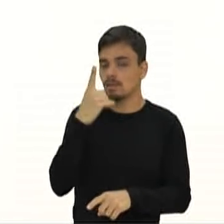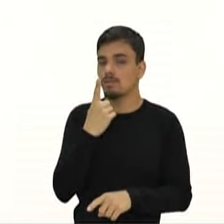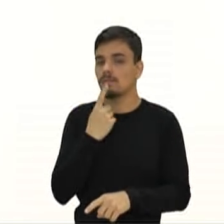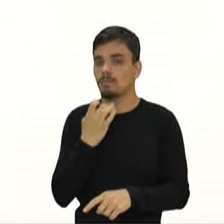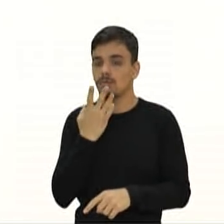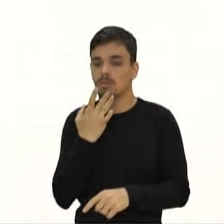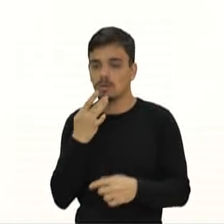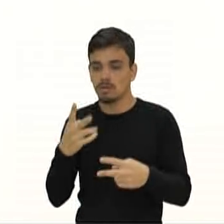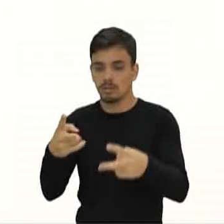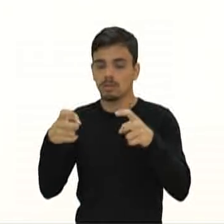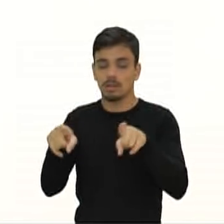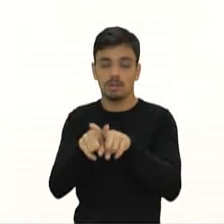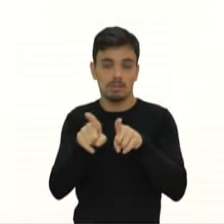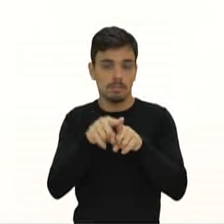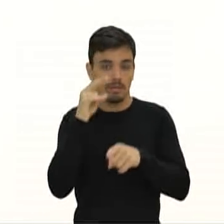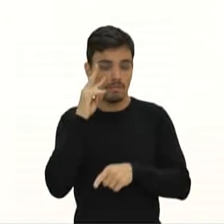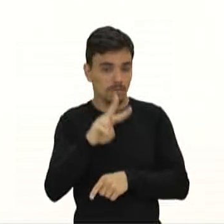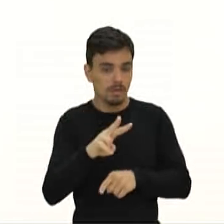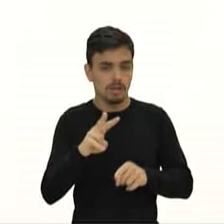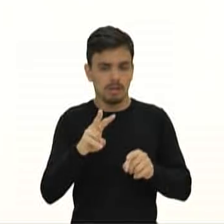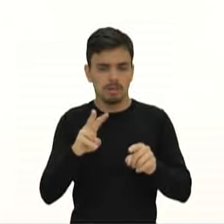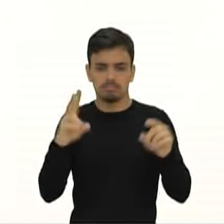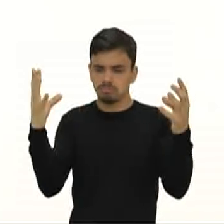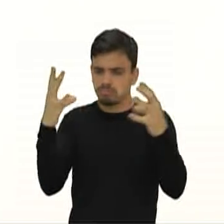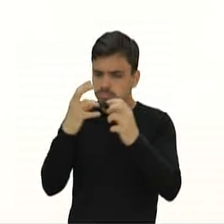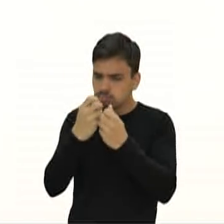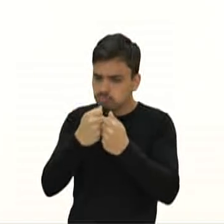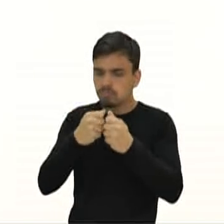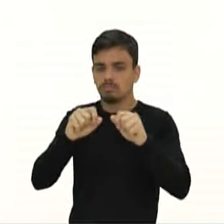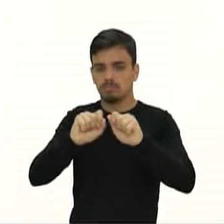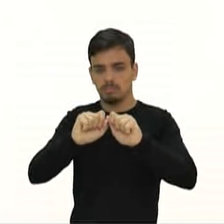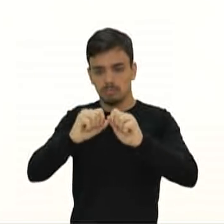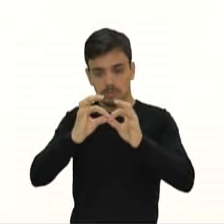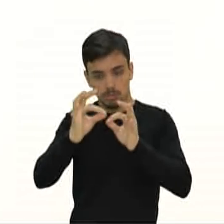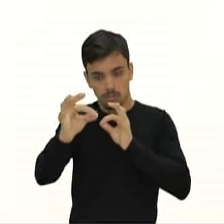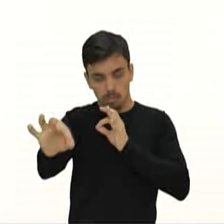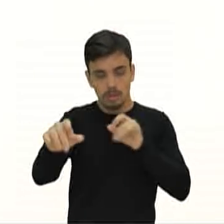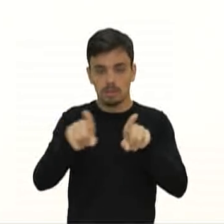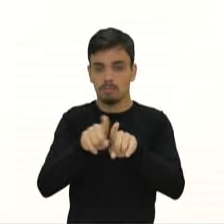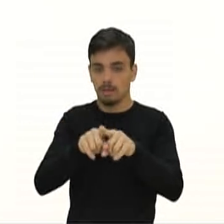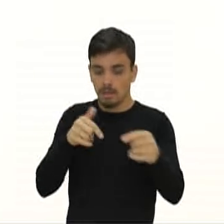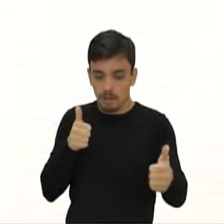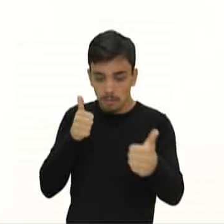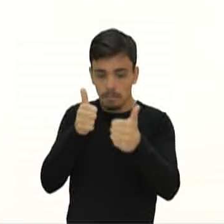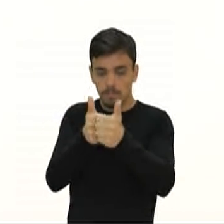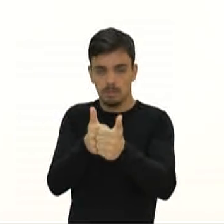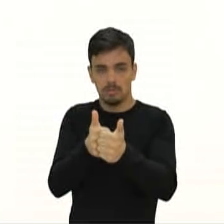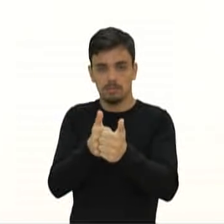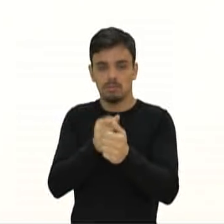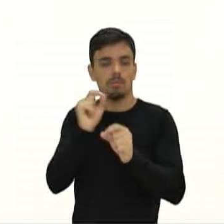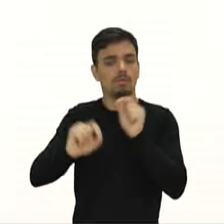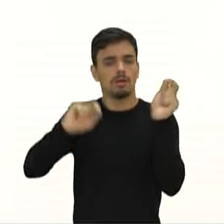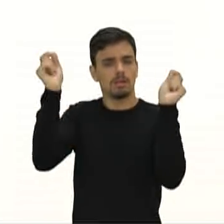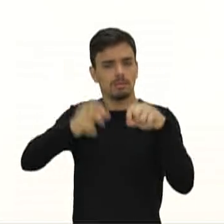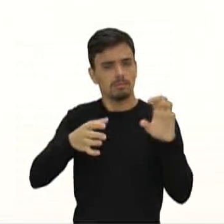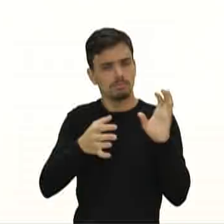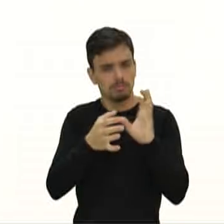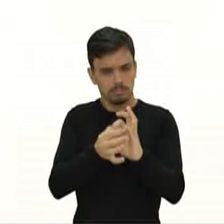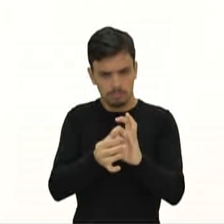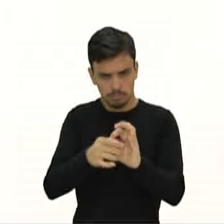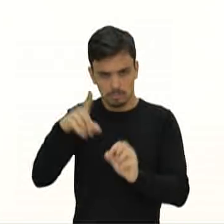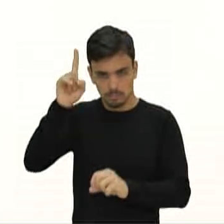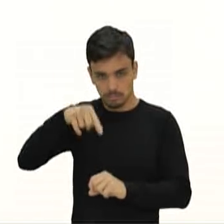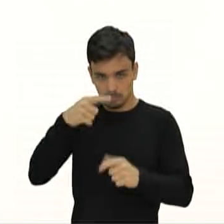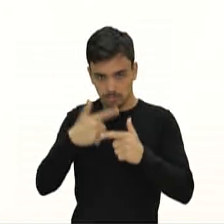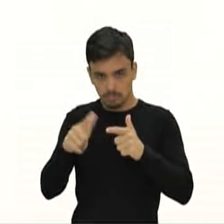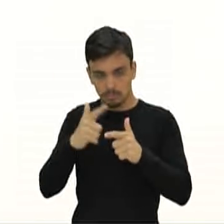dificuldade de ver nitidamente a longa distância e dificuldade de ver próximo. Podemos definir que esses problemas